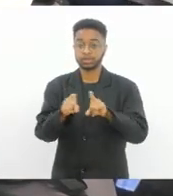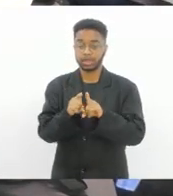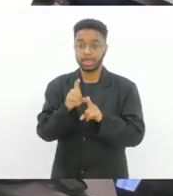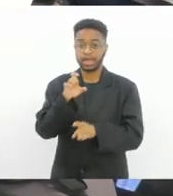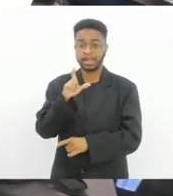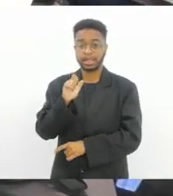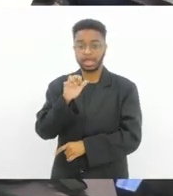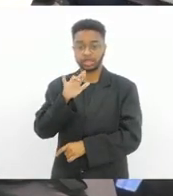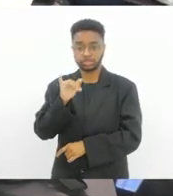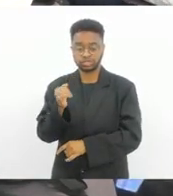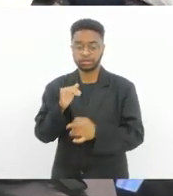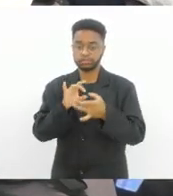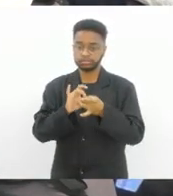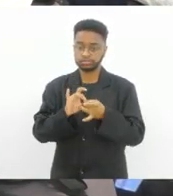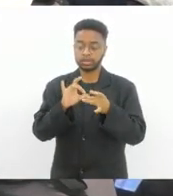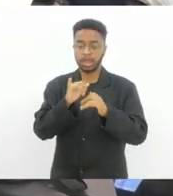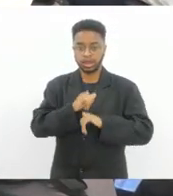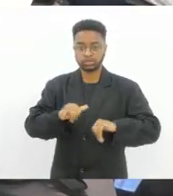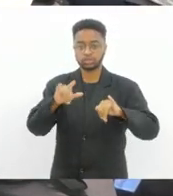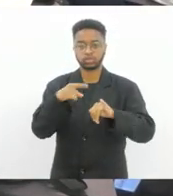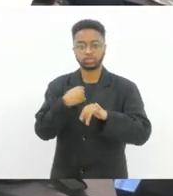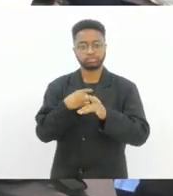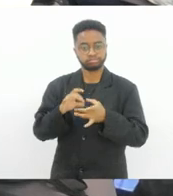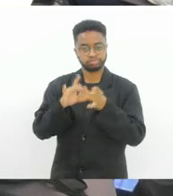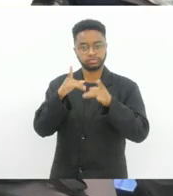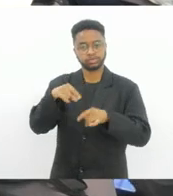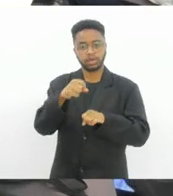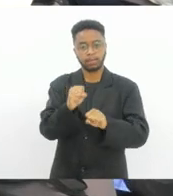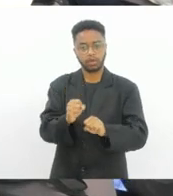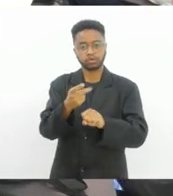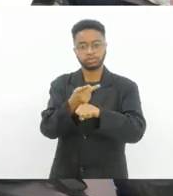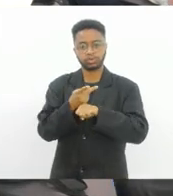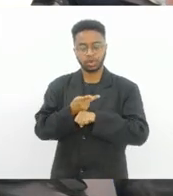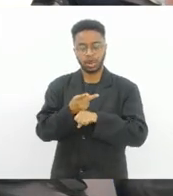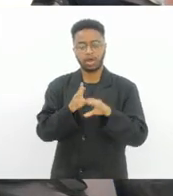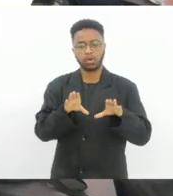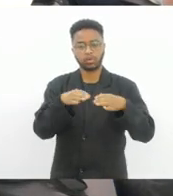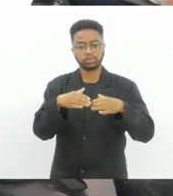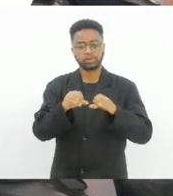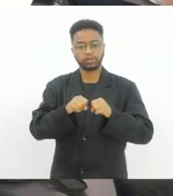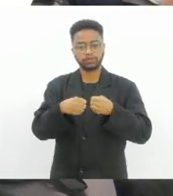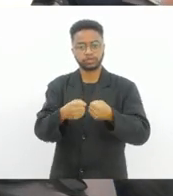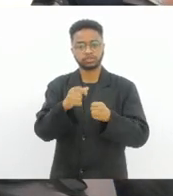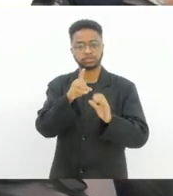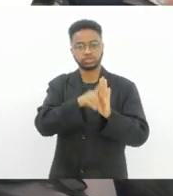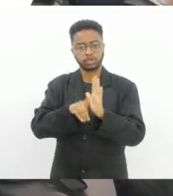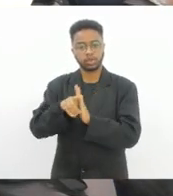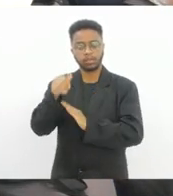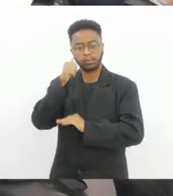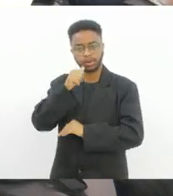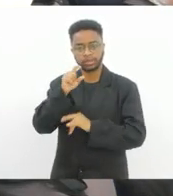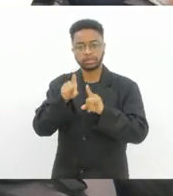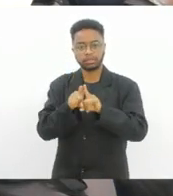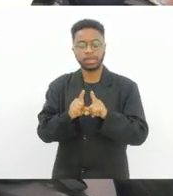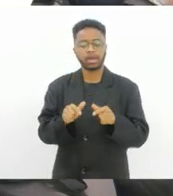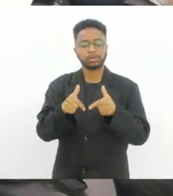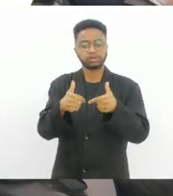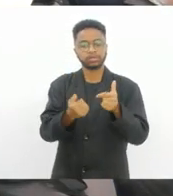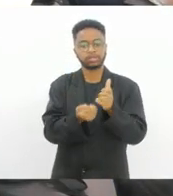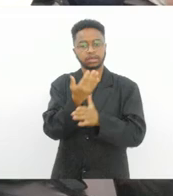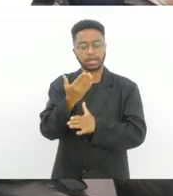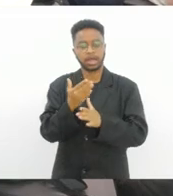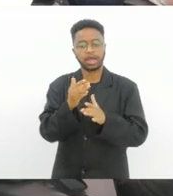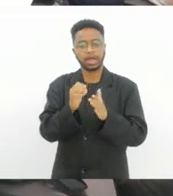à disposição da Comissão de Defesa dos Direitos da Mulher para que a gente faça também atividades de educação legislativa